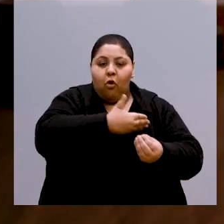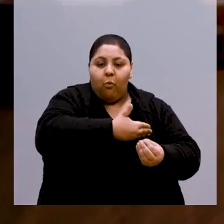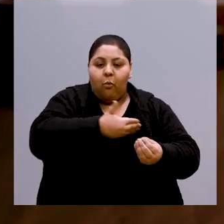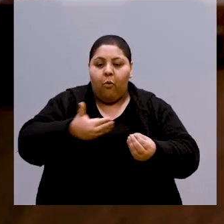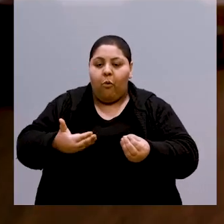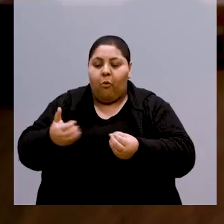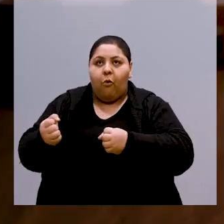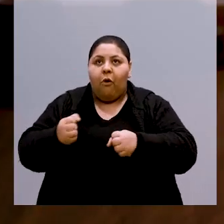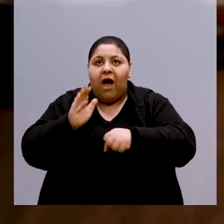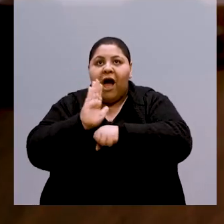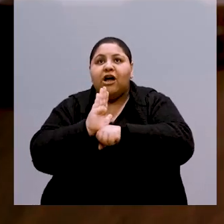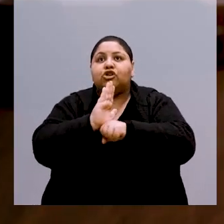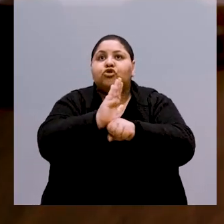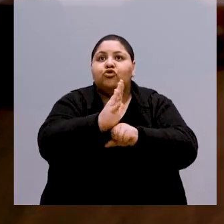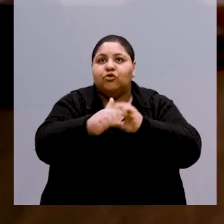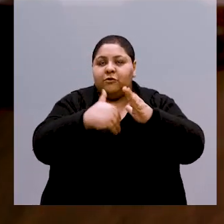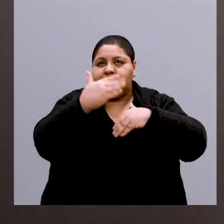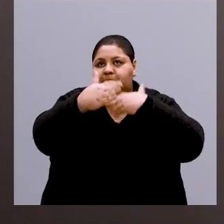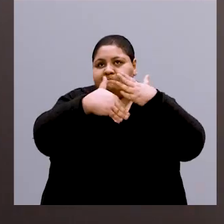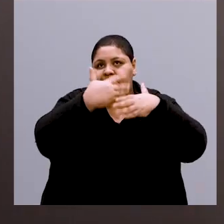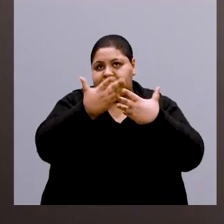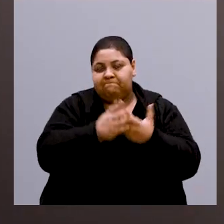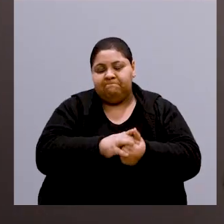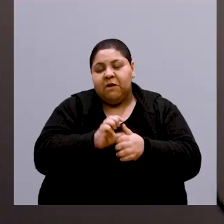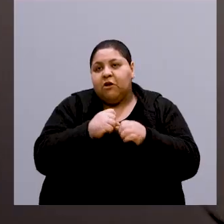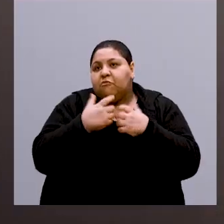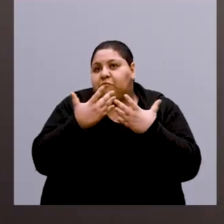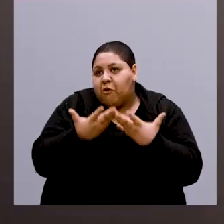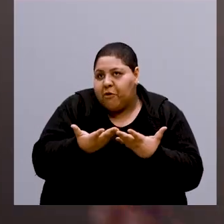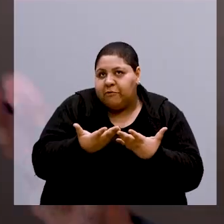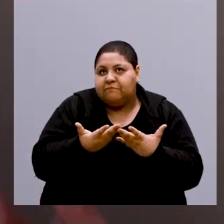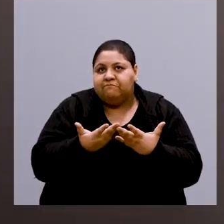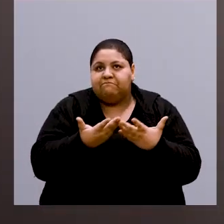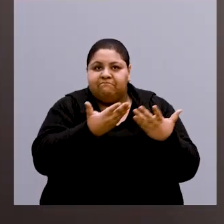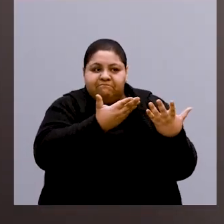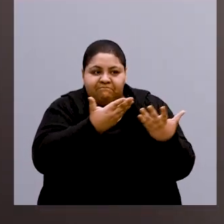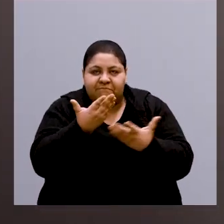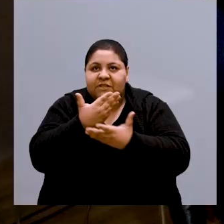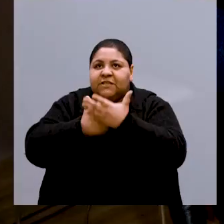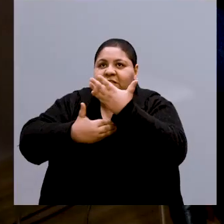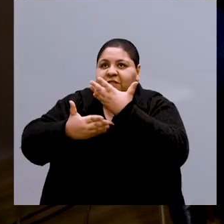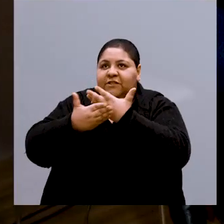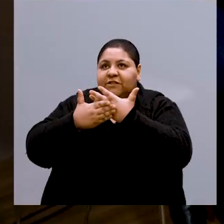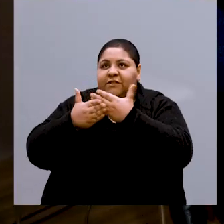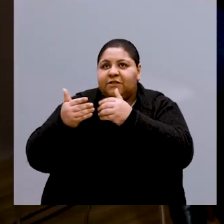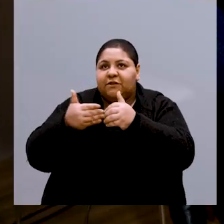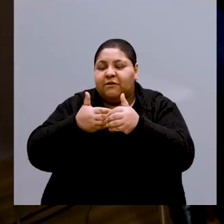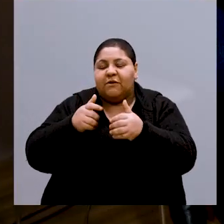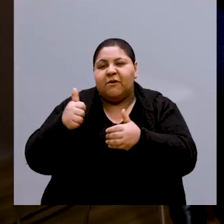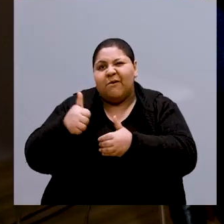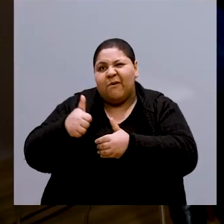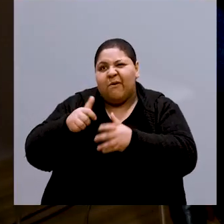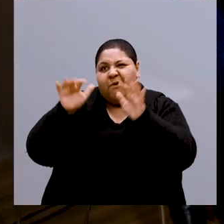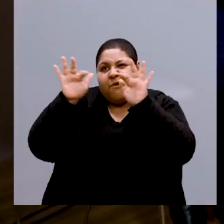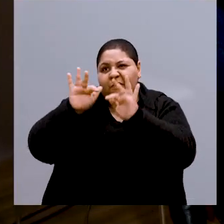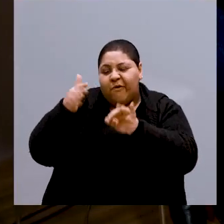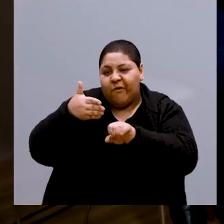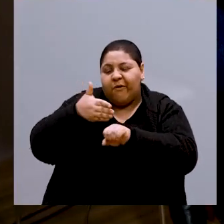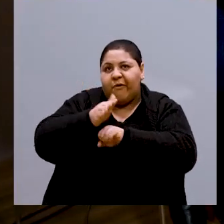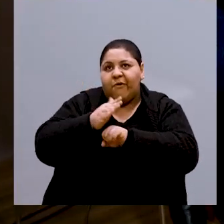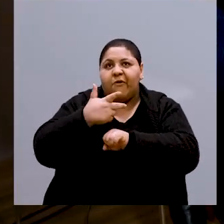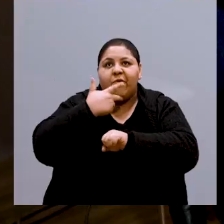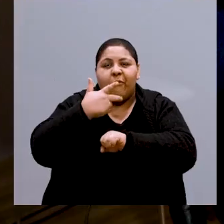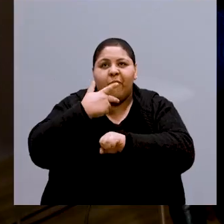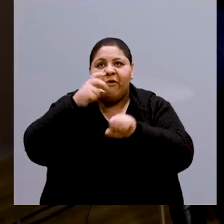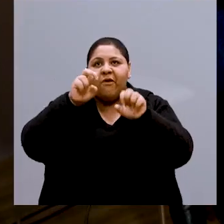a viabilizar esse processo? Bom, Cris, Fran, Bruna, né, todo mundo que está nos acompanhando. Primeiro, uma alegria a gente participar